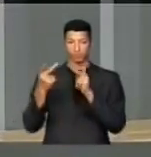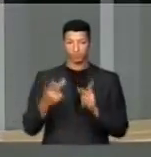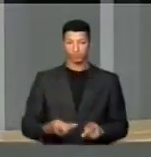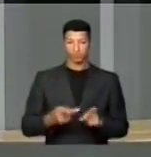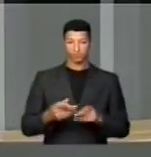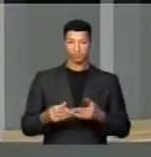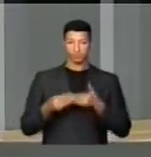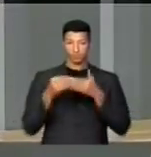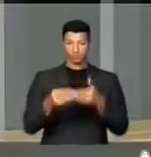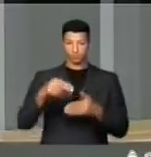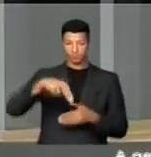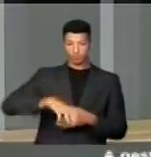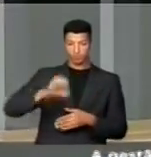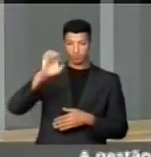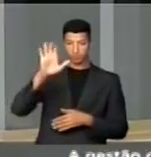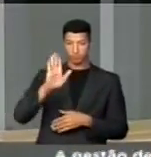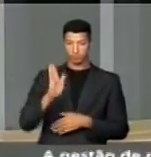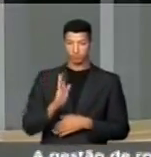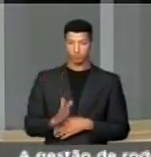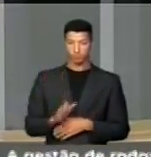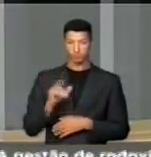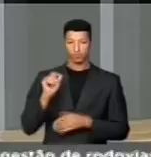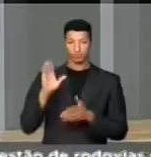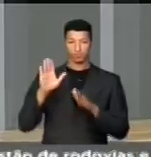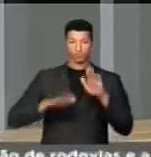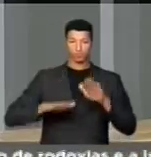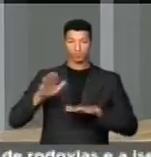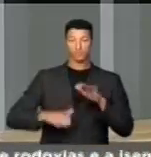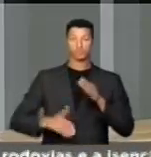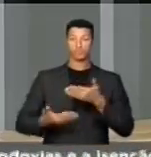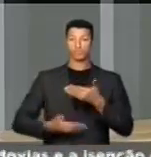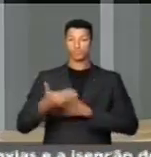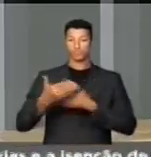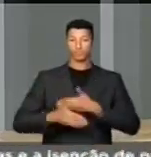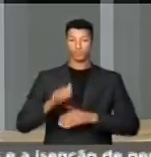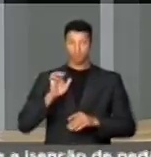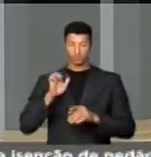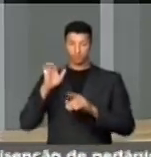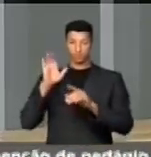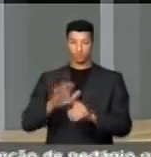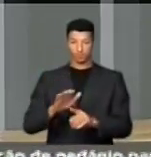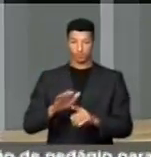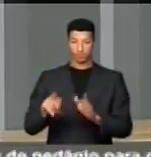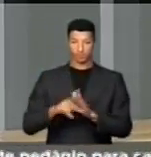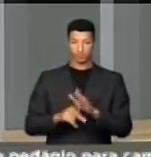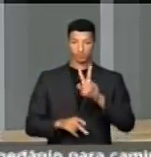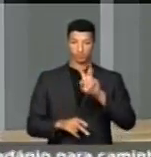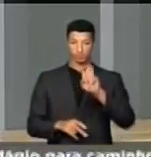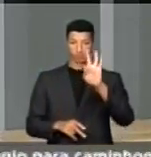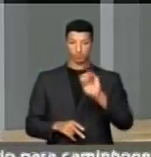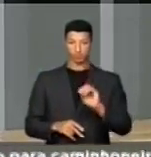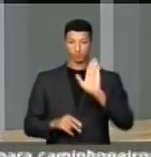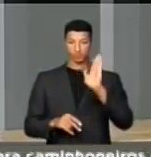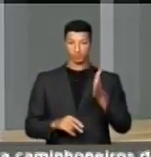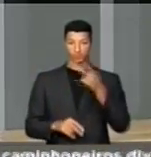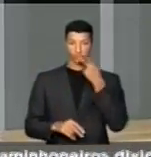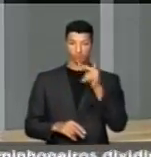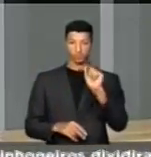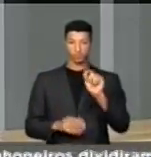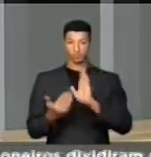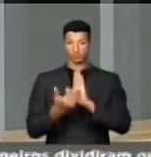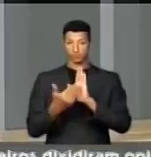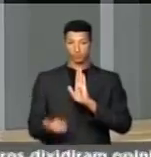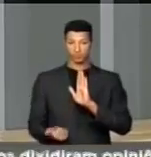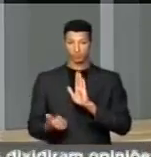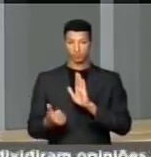em andamento no Nordeste brasileiro e que, de repente, diante desta ameaça, deste veto que está aqui colocado, que